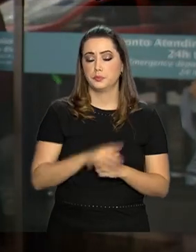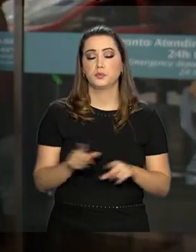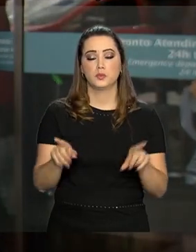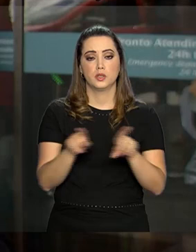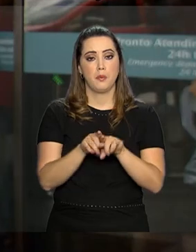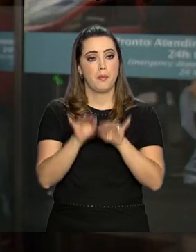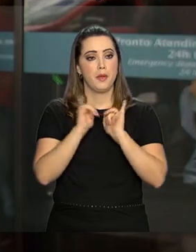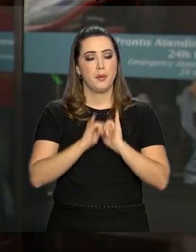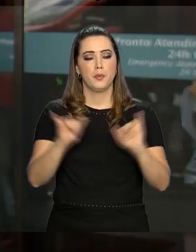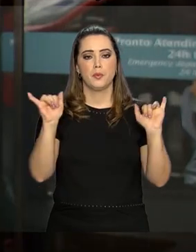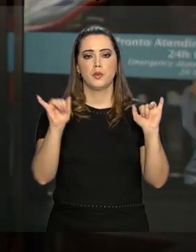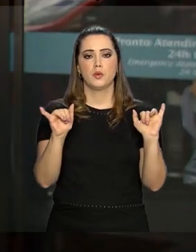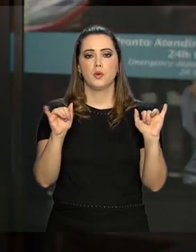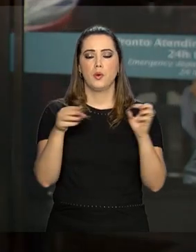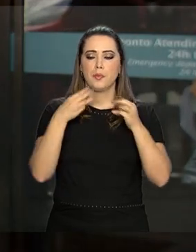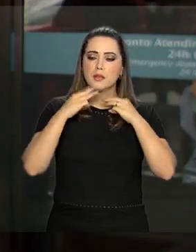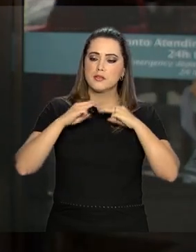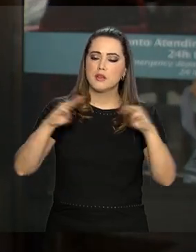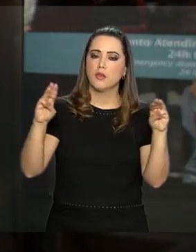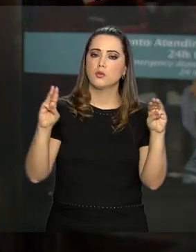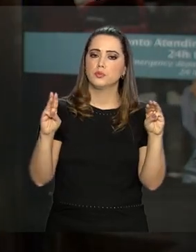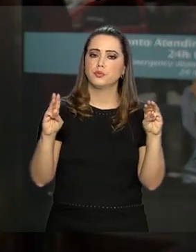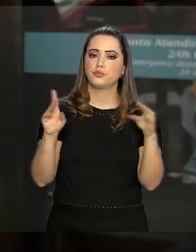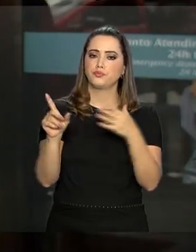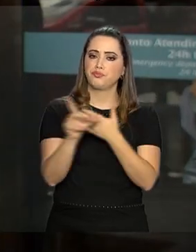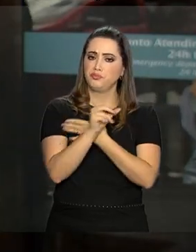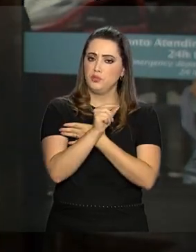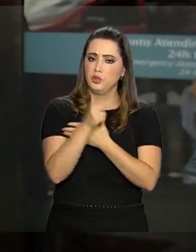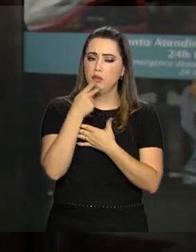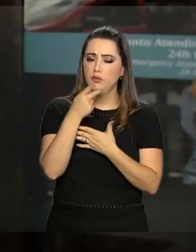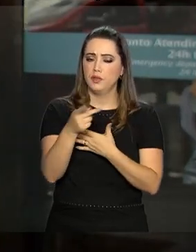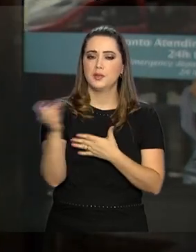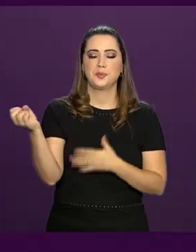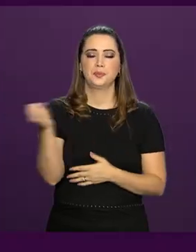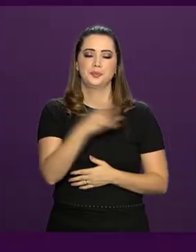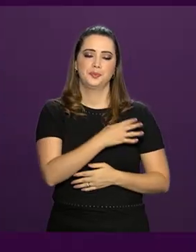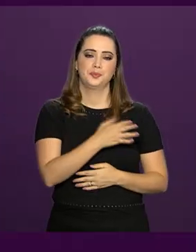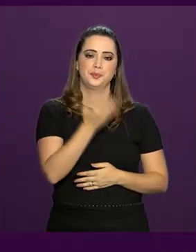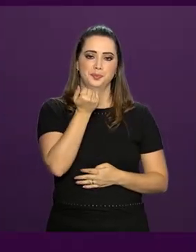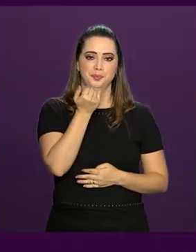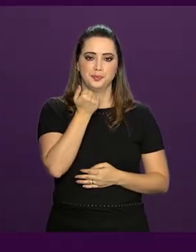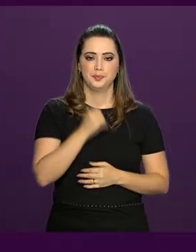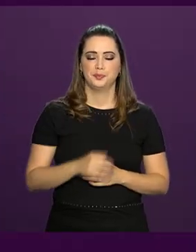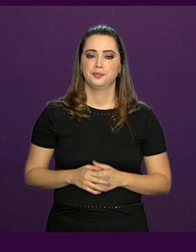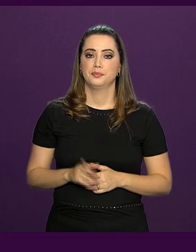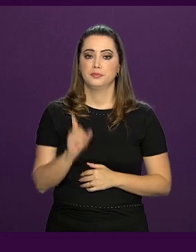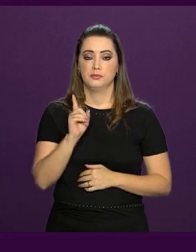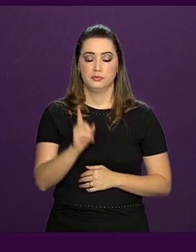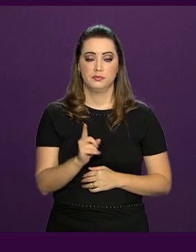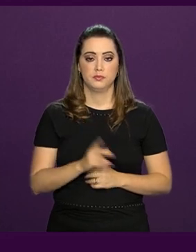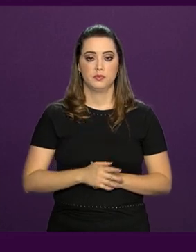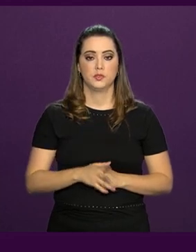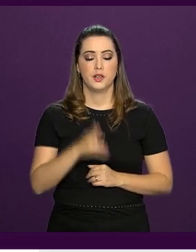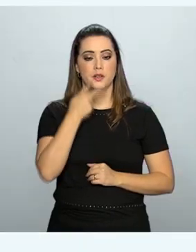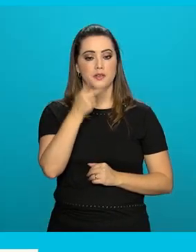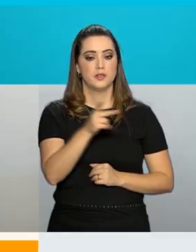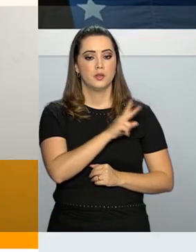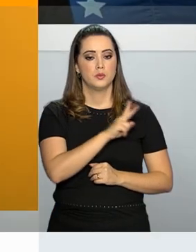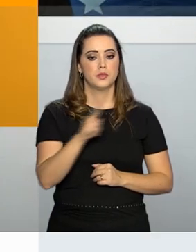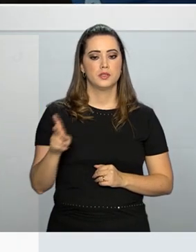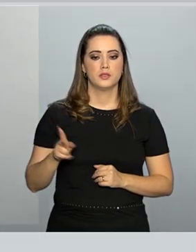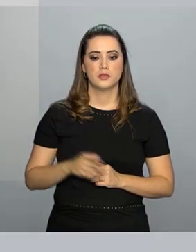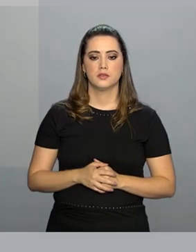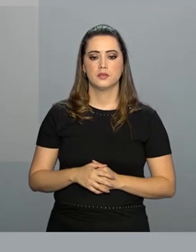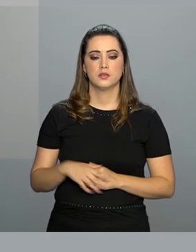também publicou uma mensagem nas redes sociais para falar sobre essa nova etapa do tratamento. Disse o